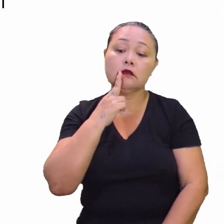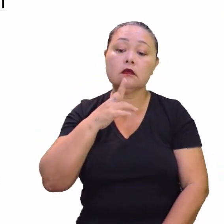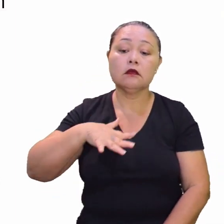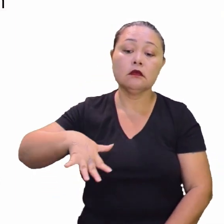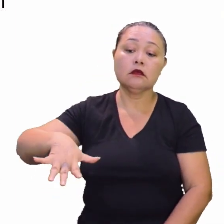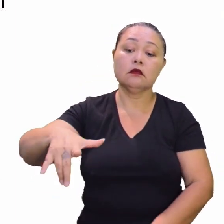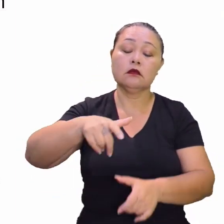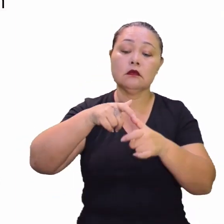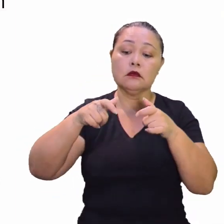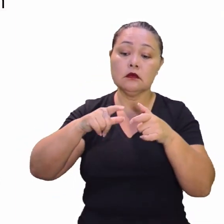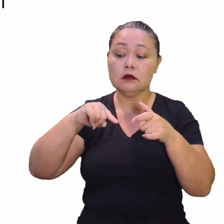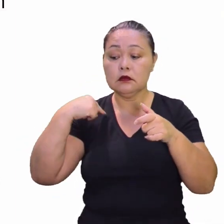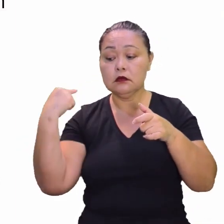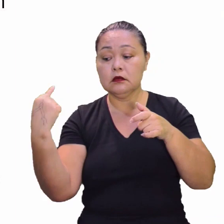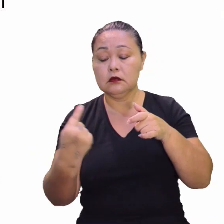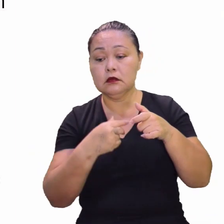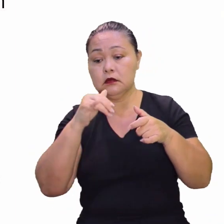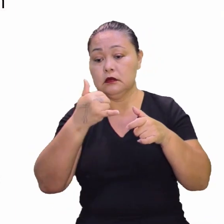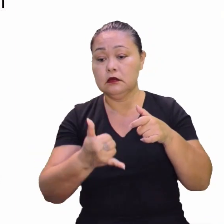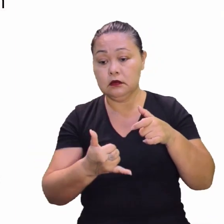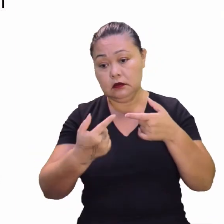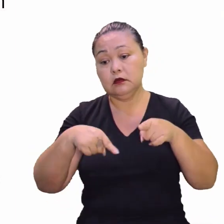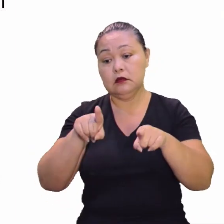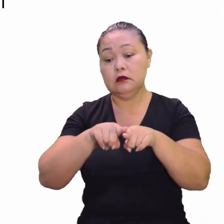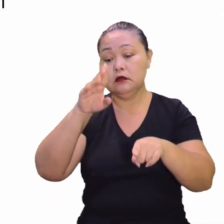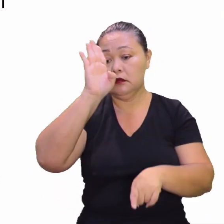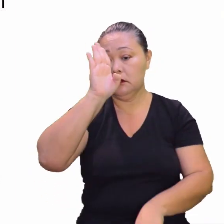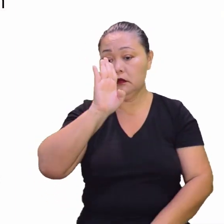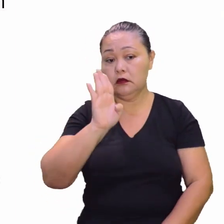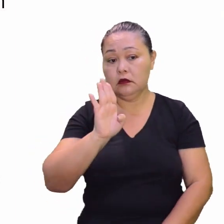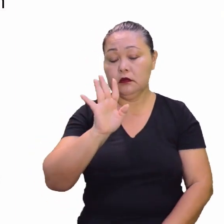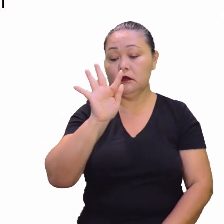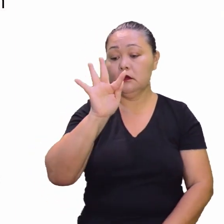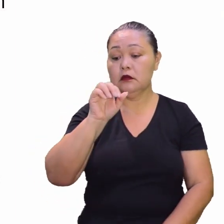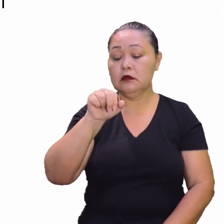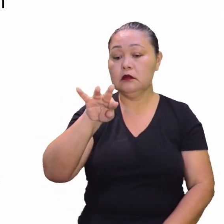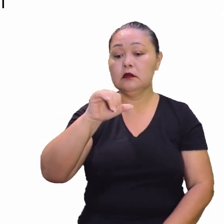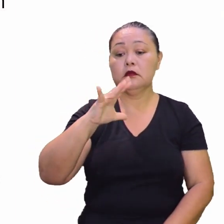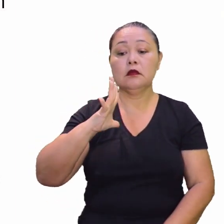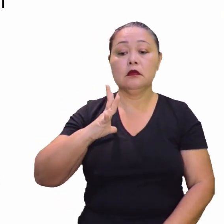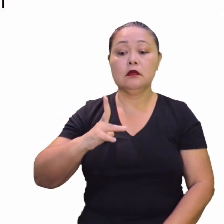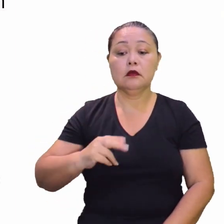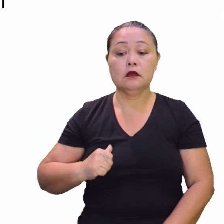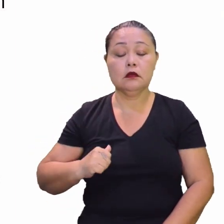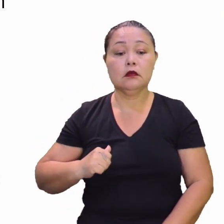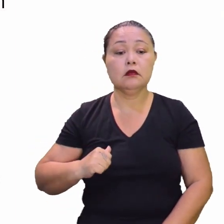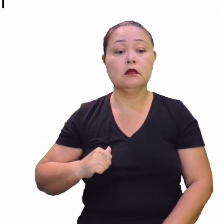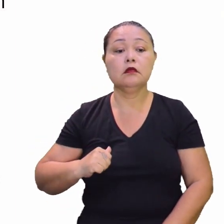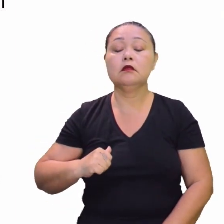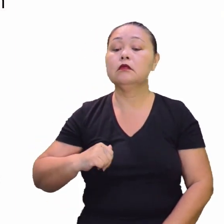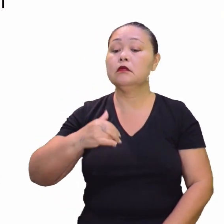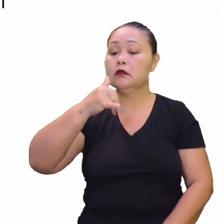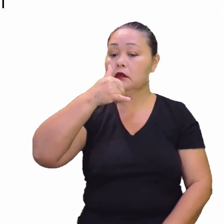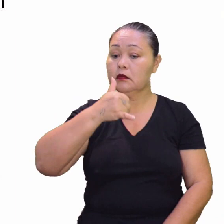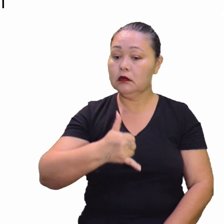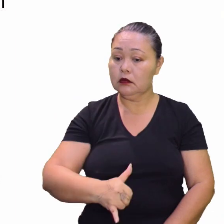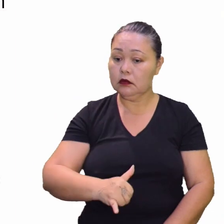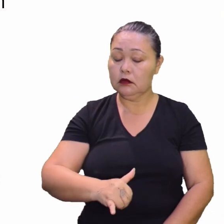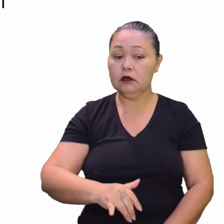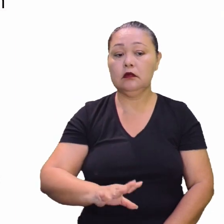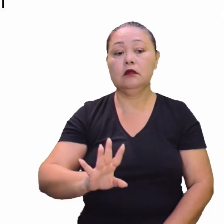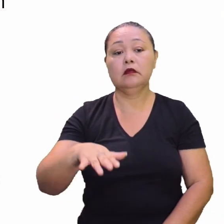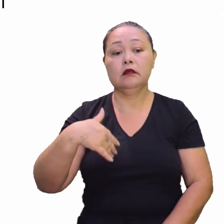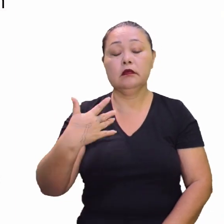maior parte da nossa energia, assim como a do Brasil, vem de uma fonte limpa, que são as